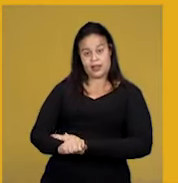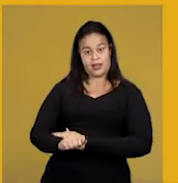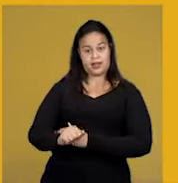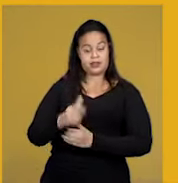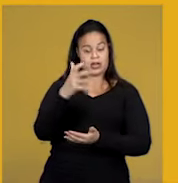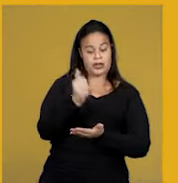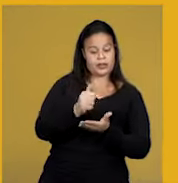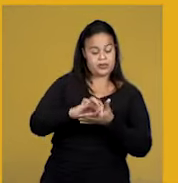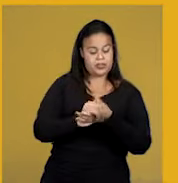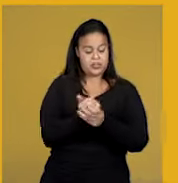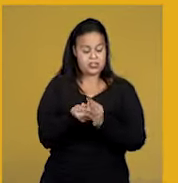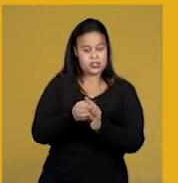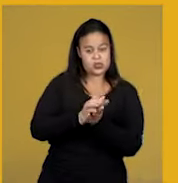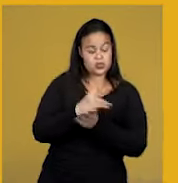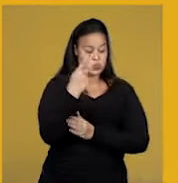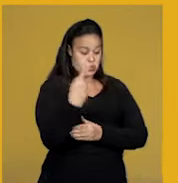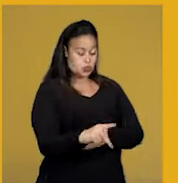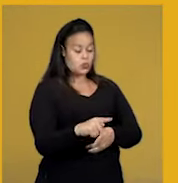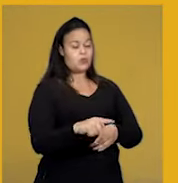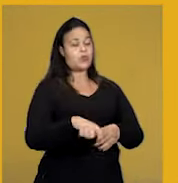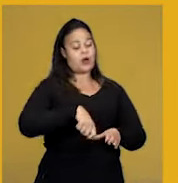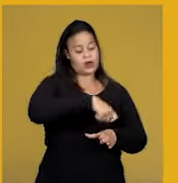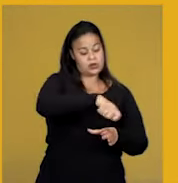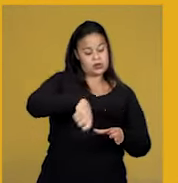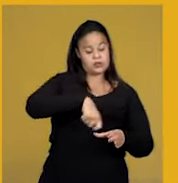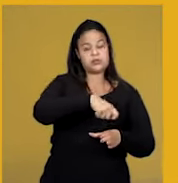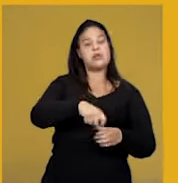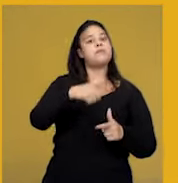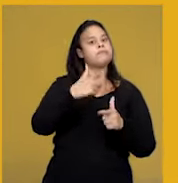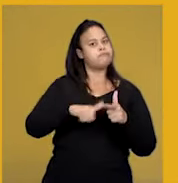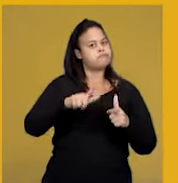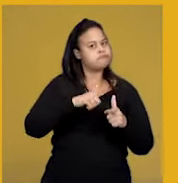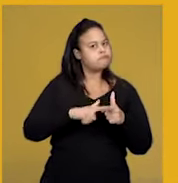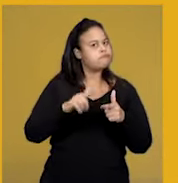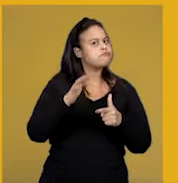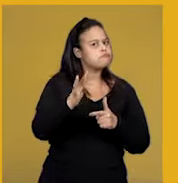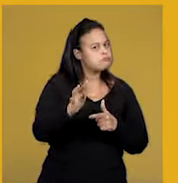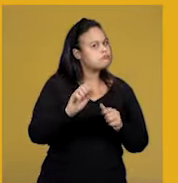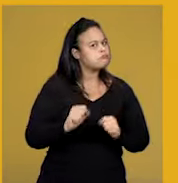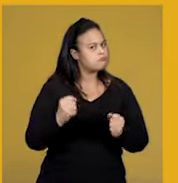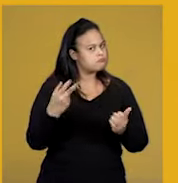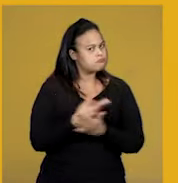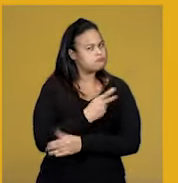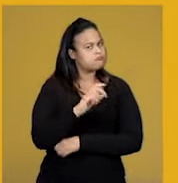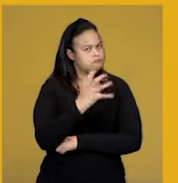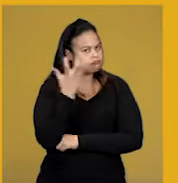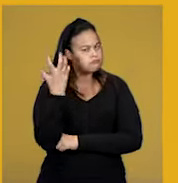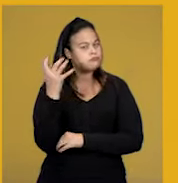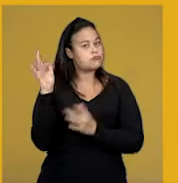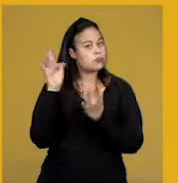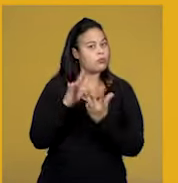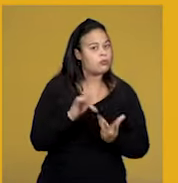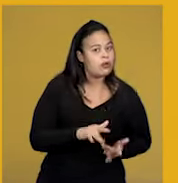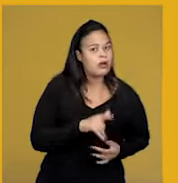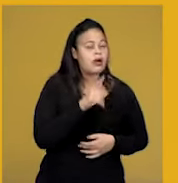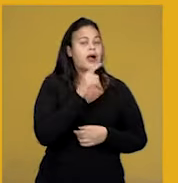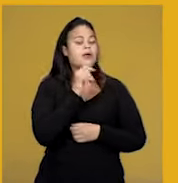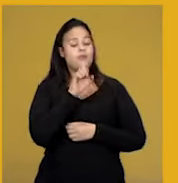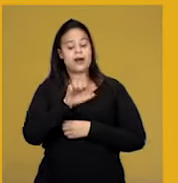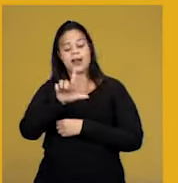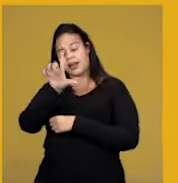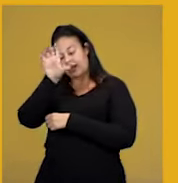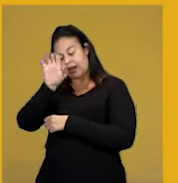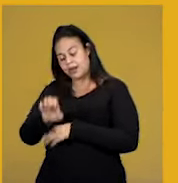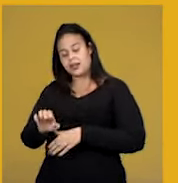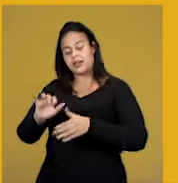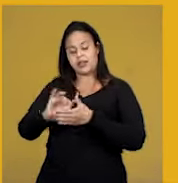da sua cozinha pode causar graves danos à natureza. Em contato com a água, ele forma